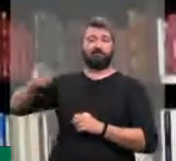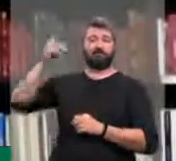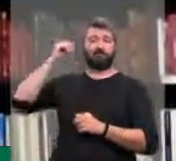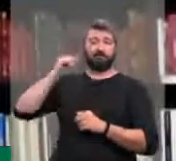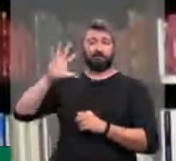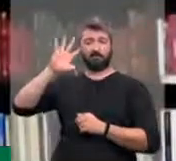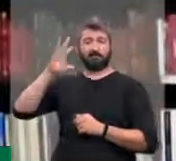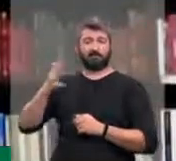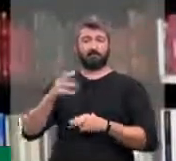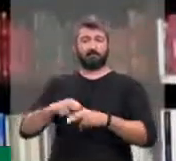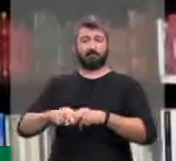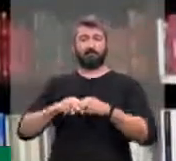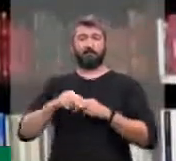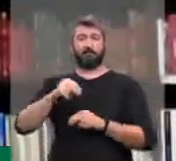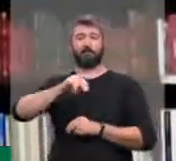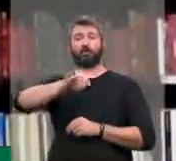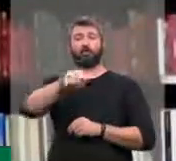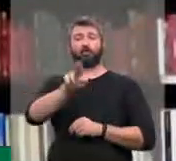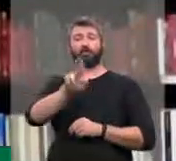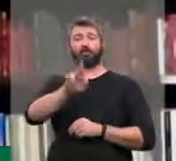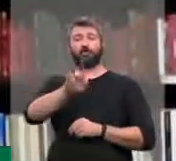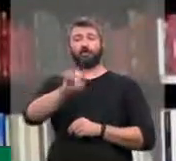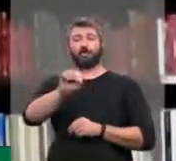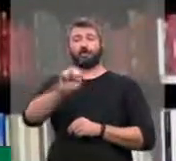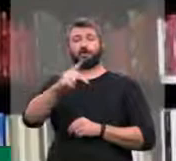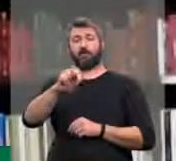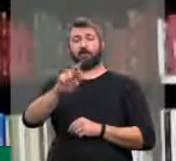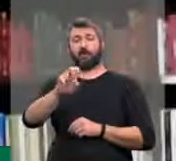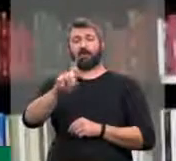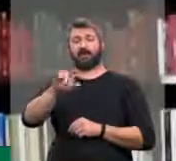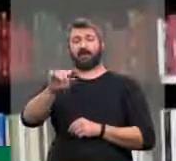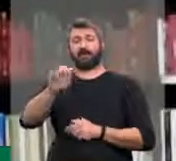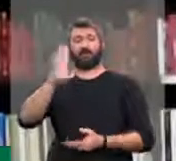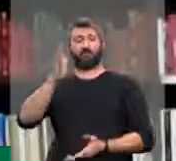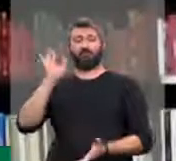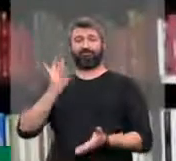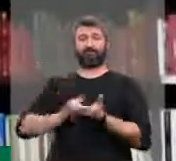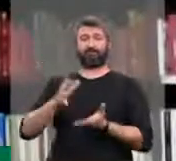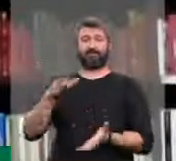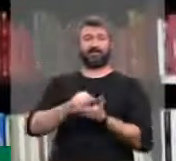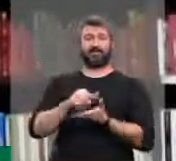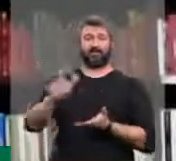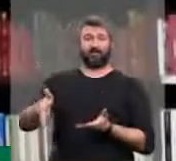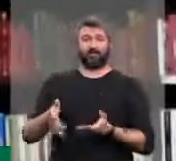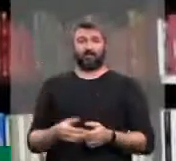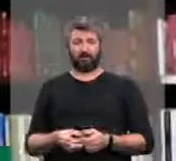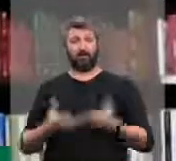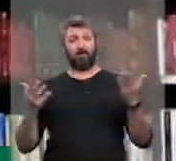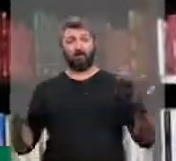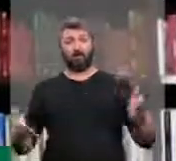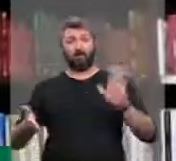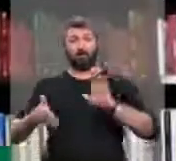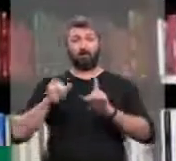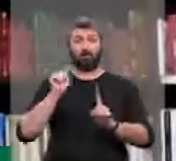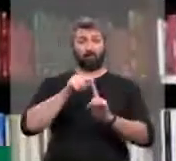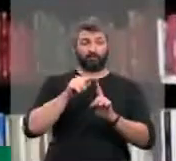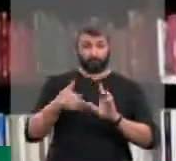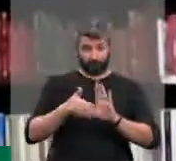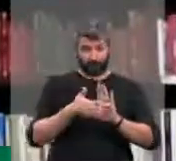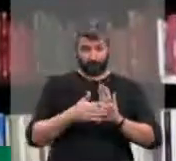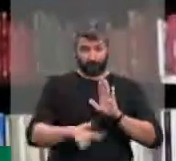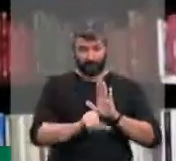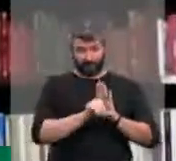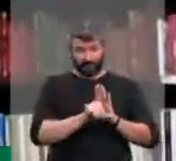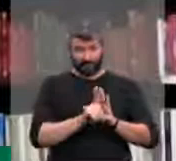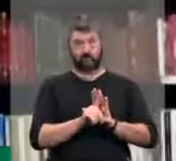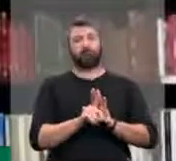em função de jurisprudência consolidada acerca das matérias judiciais. Relevante, portanto, o propósito do projeto de lei